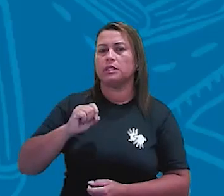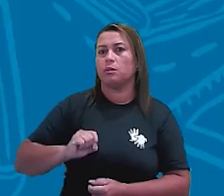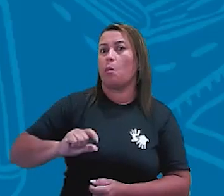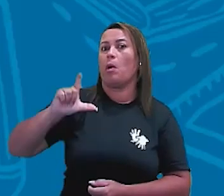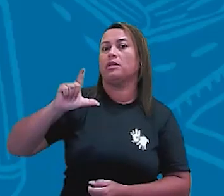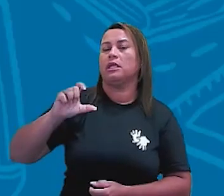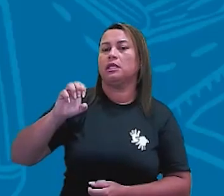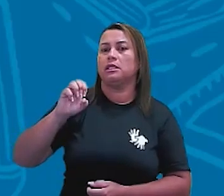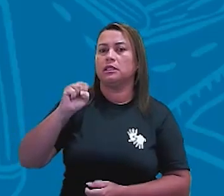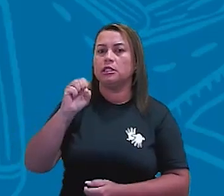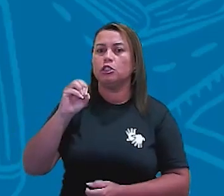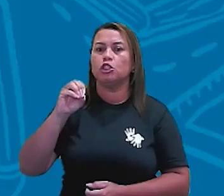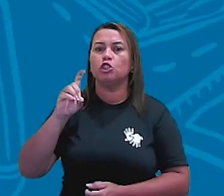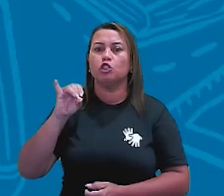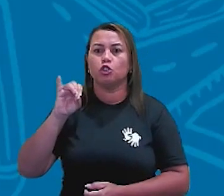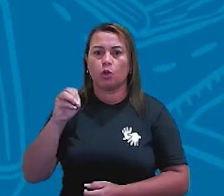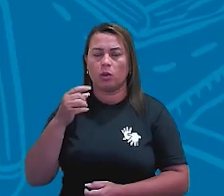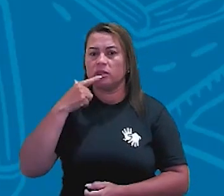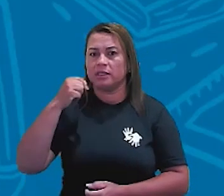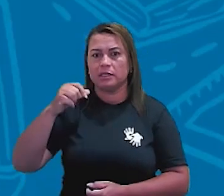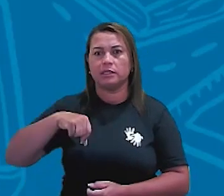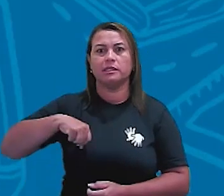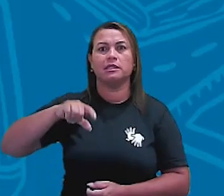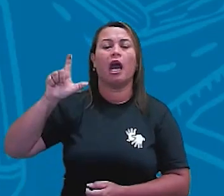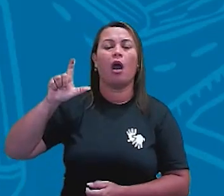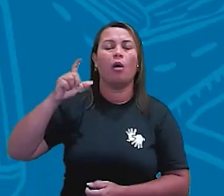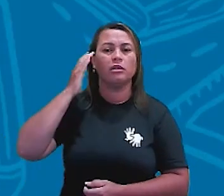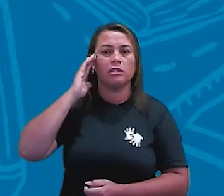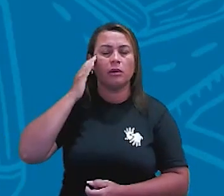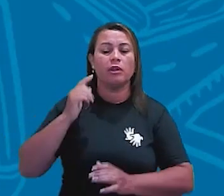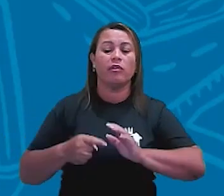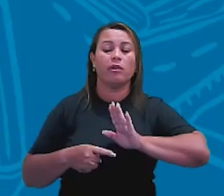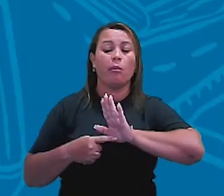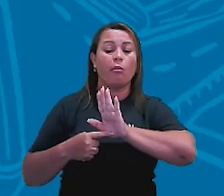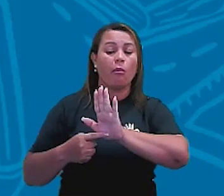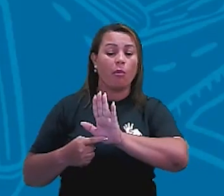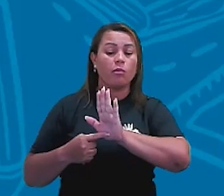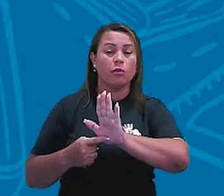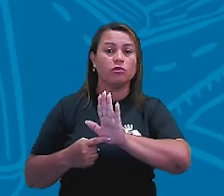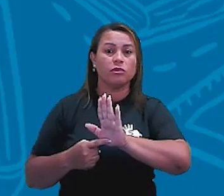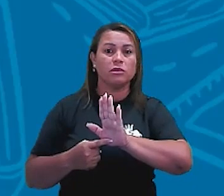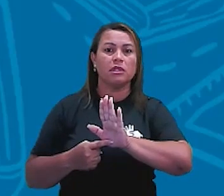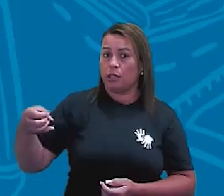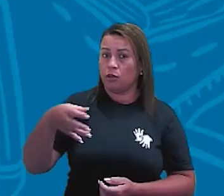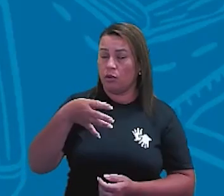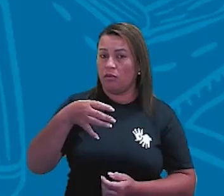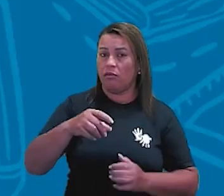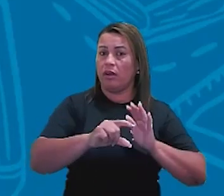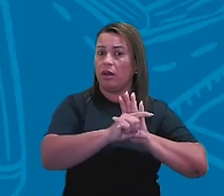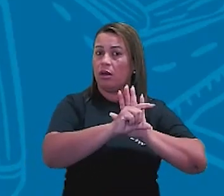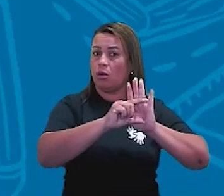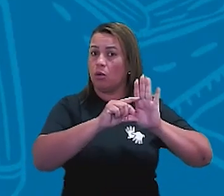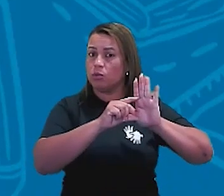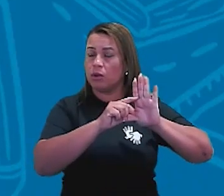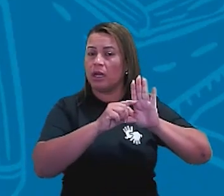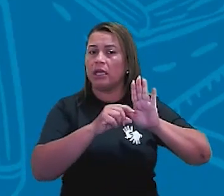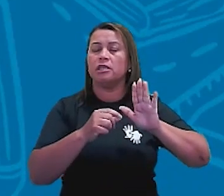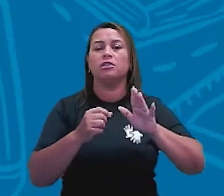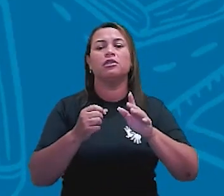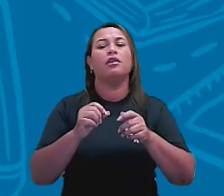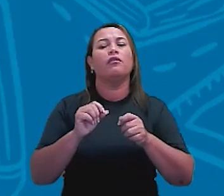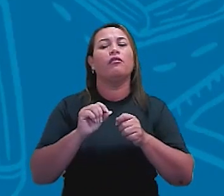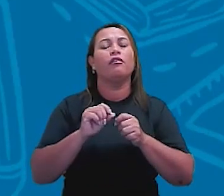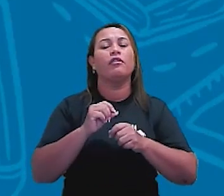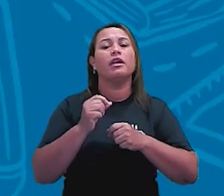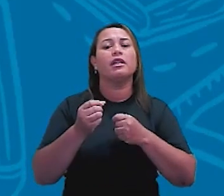sódio. Então, é o que tem aí, no caso, né, nessa demonstração, é o que vai vir nos produtos, né? Foi feita em outubro, né? Entrou em